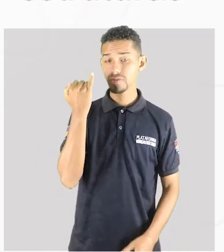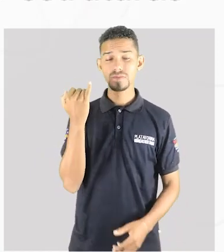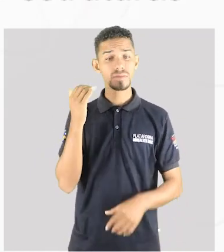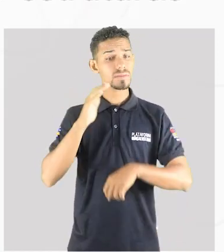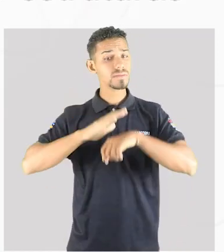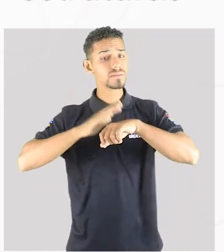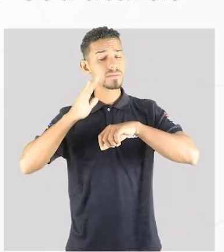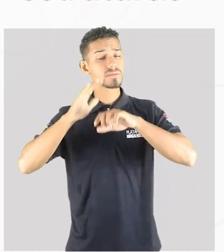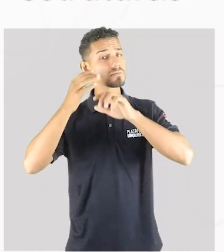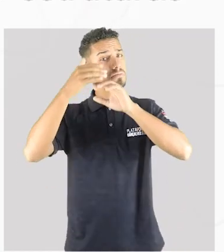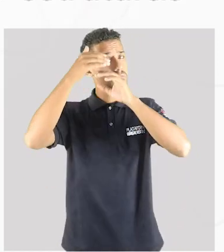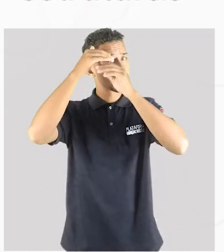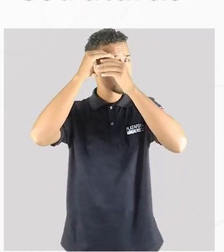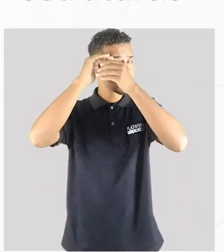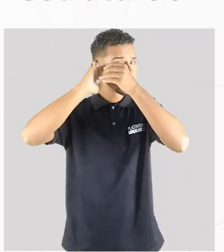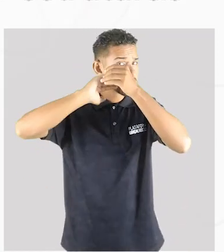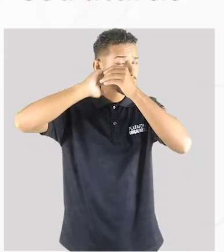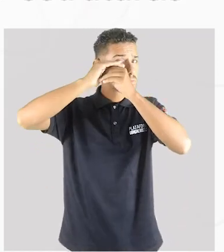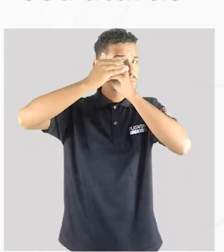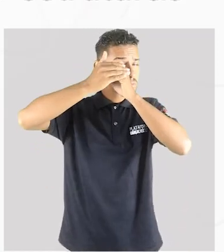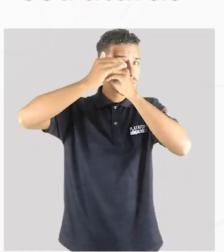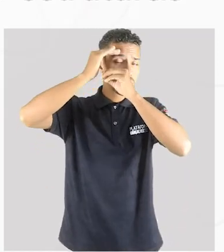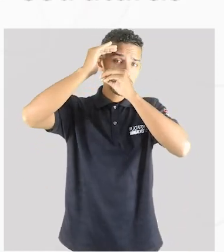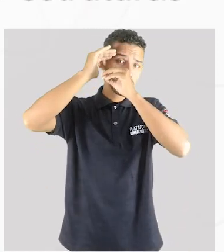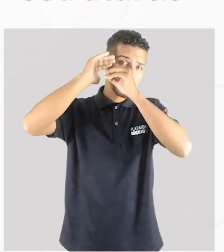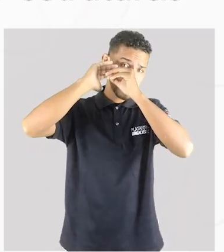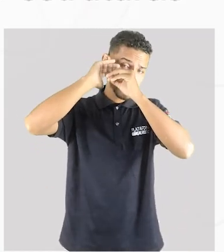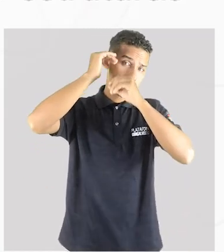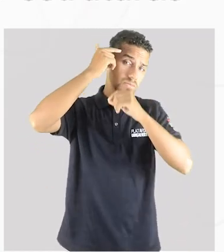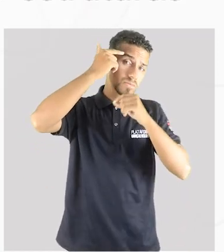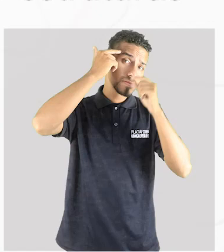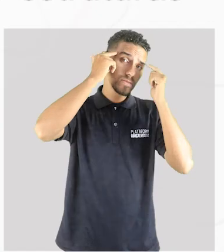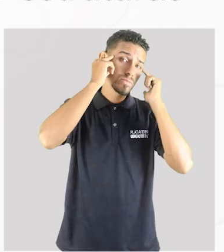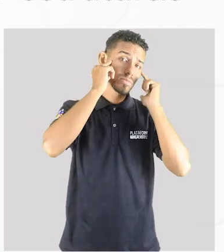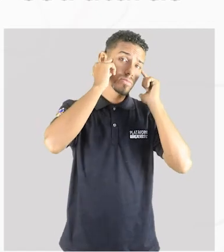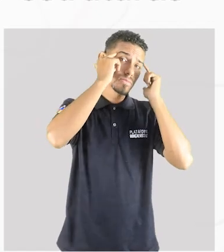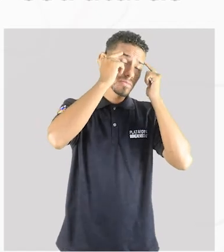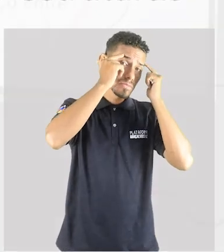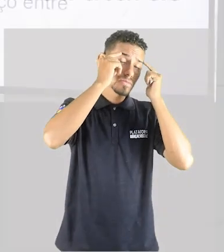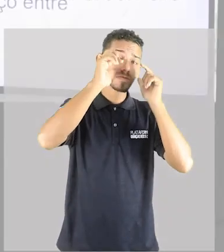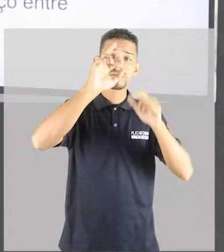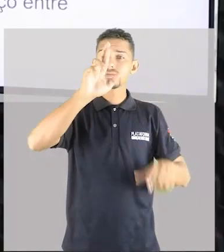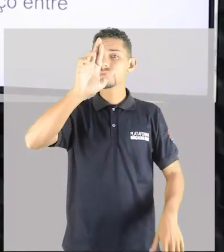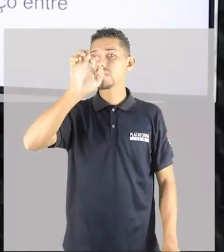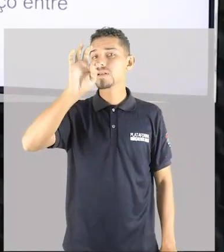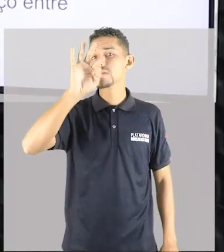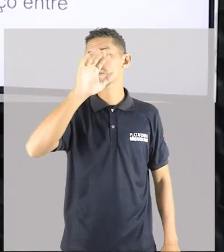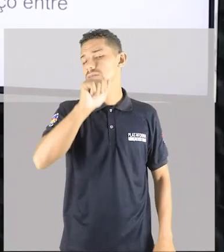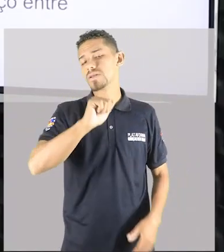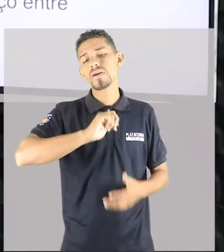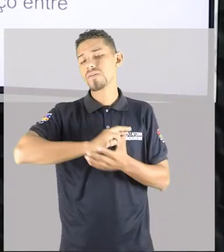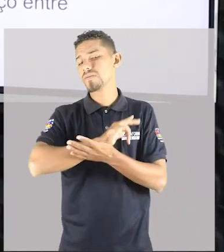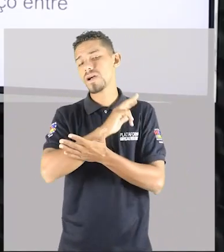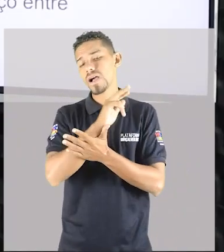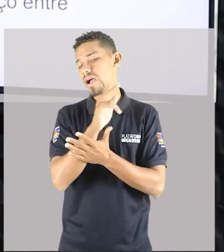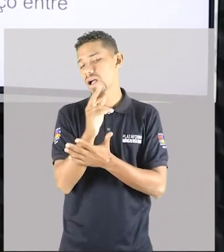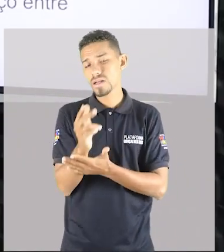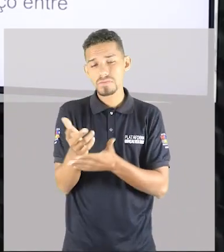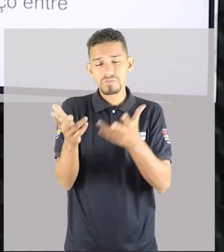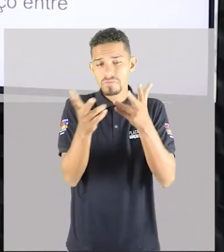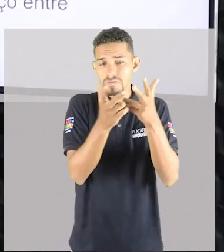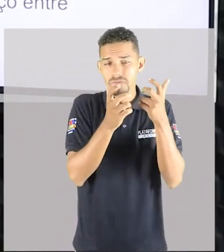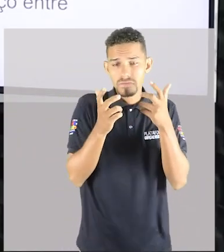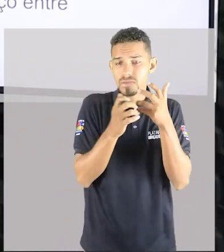mais interna do olho e mais interna é importante. A retina possui milhões de fotorreceptores,